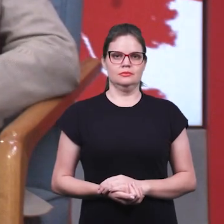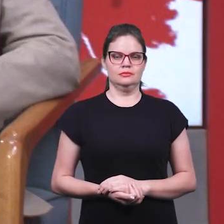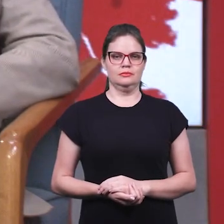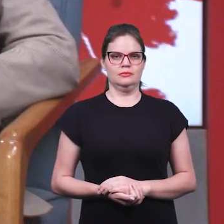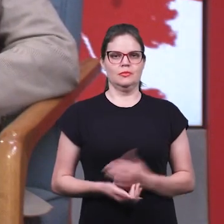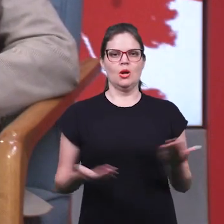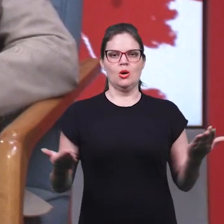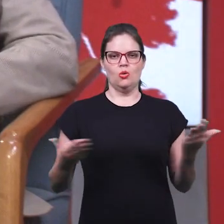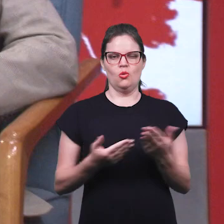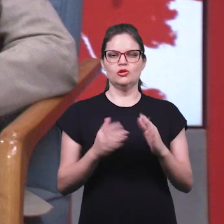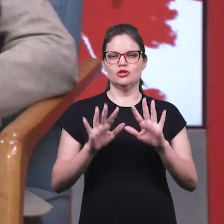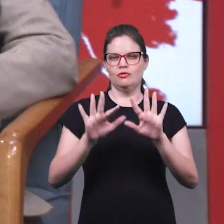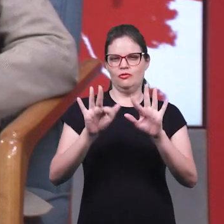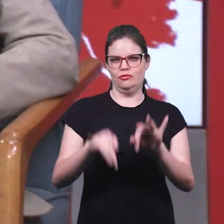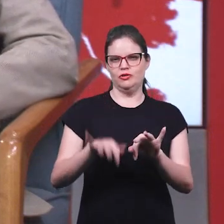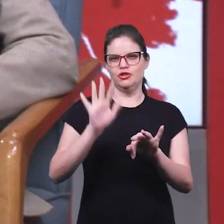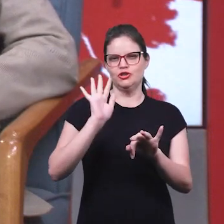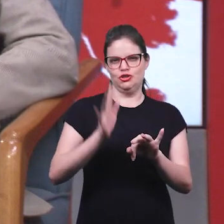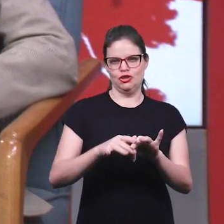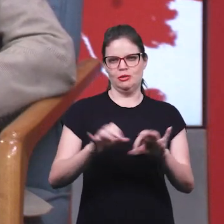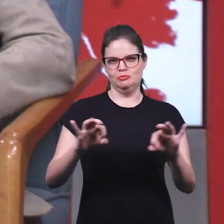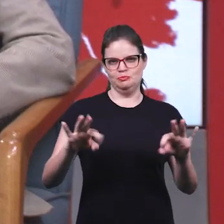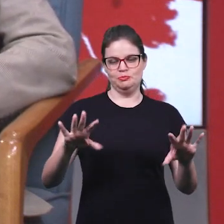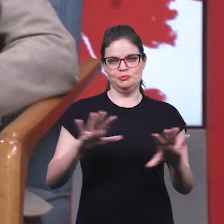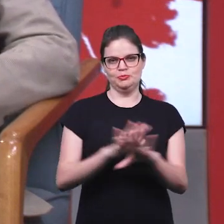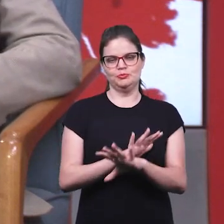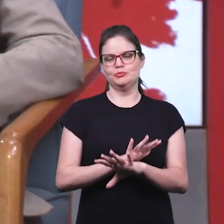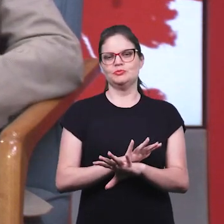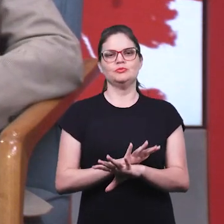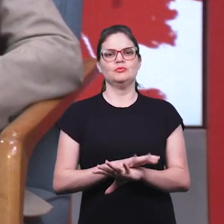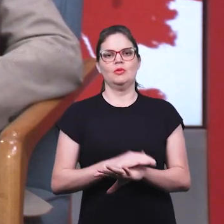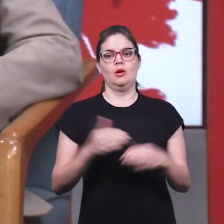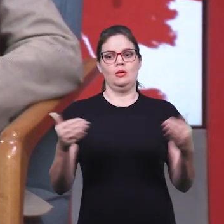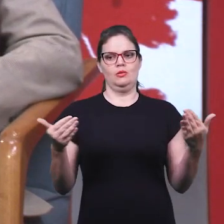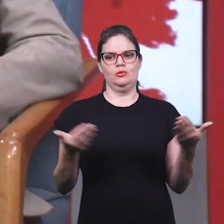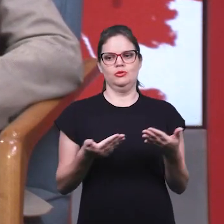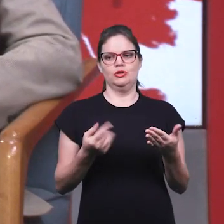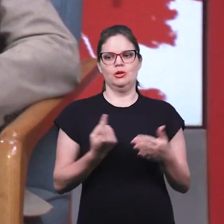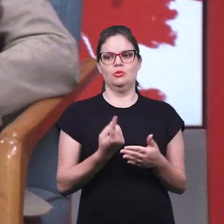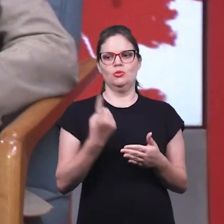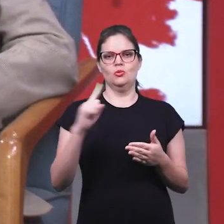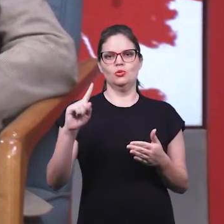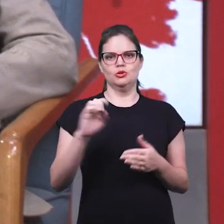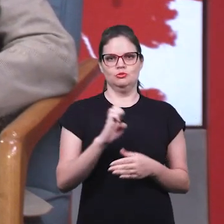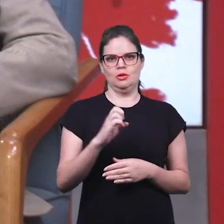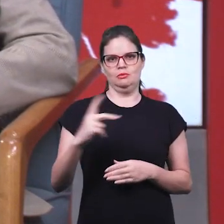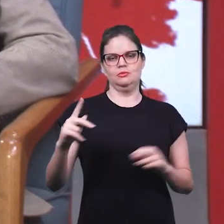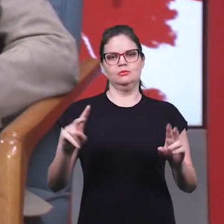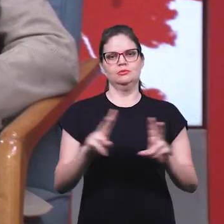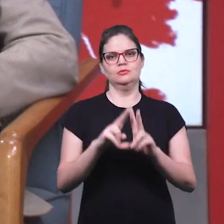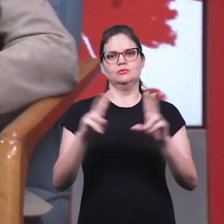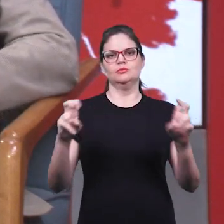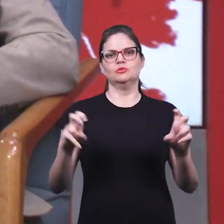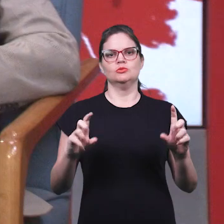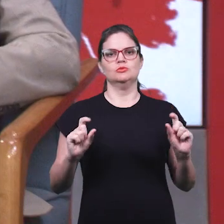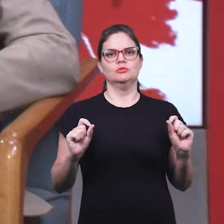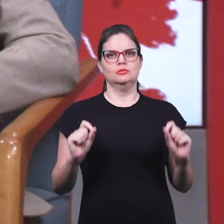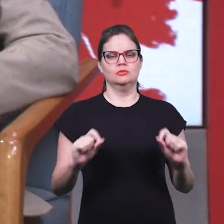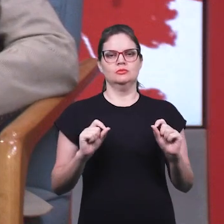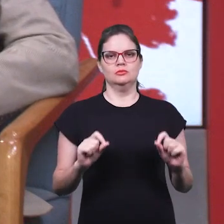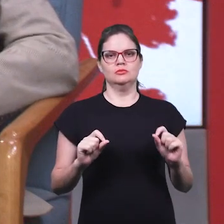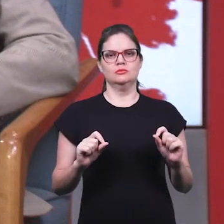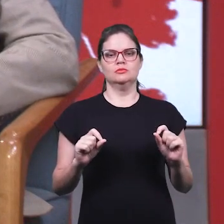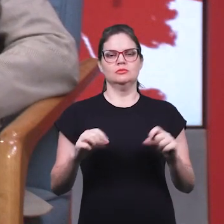Nós estamos concluindo, nesse programa de hoje, o assunto dos nossos últimos